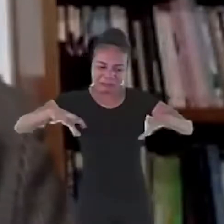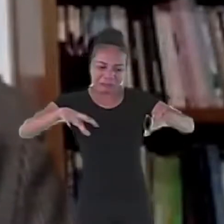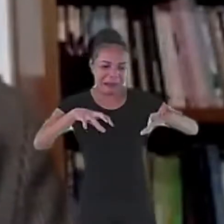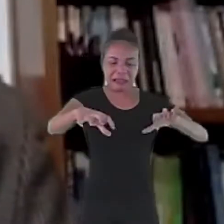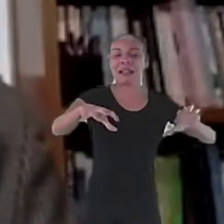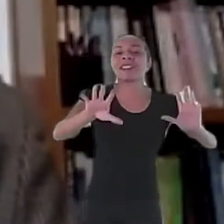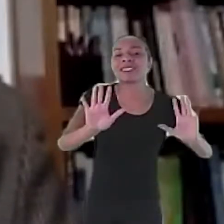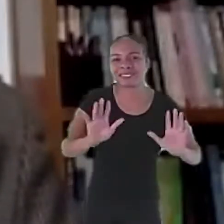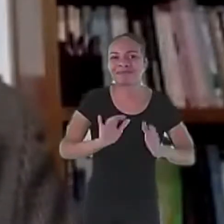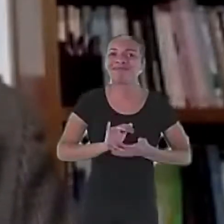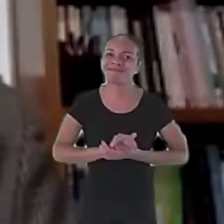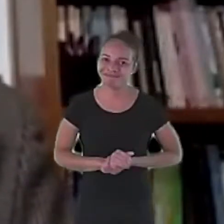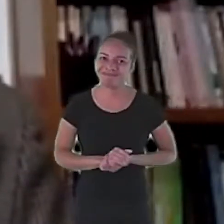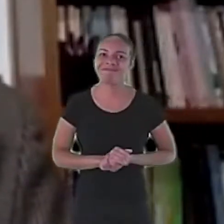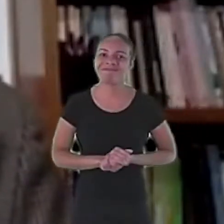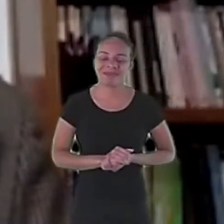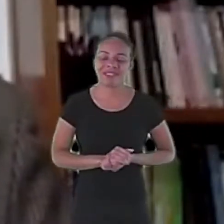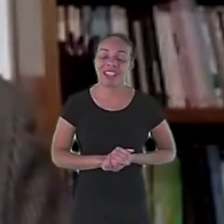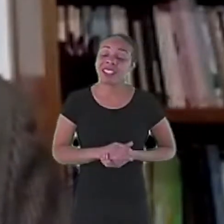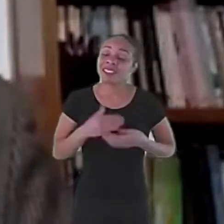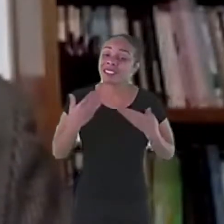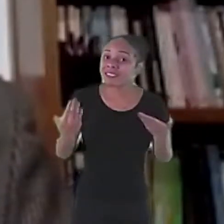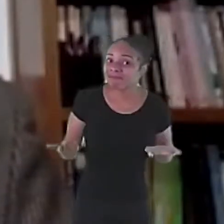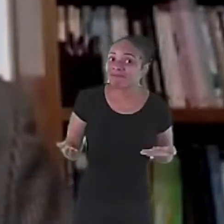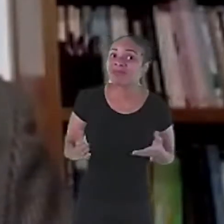Um embate que deixa